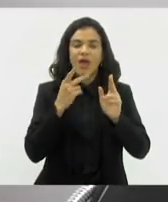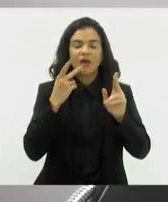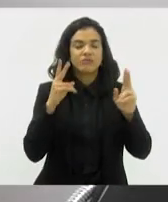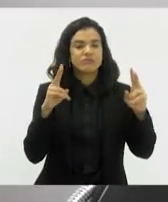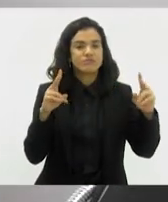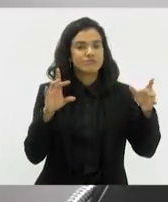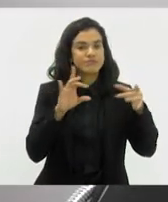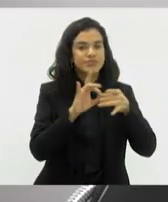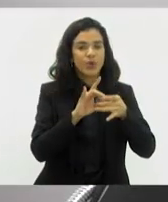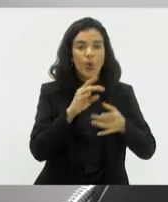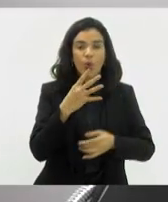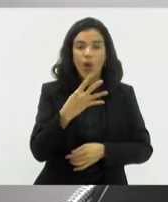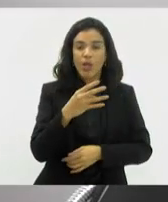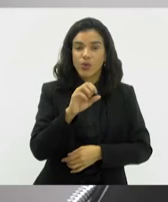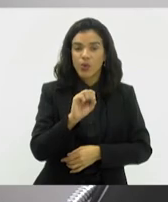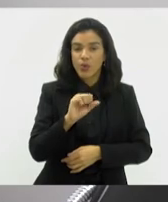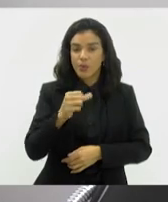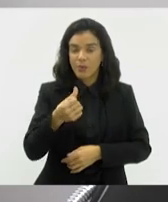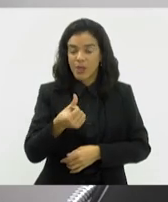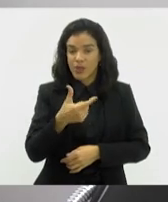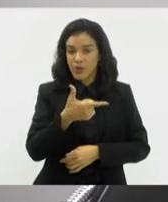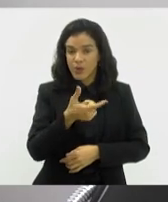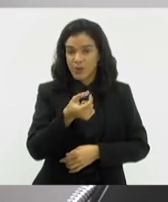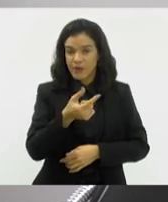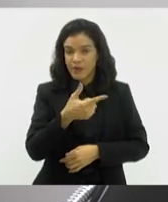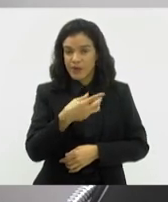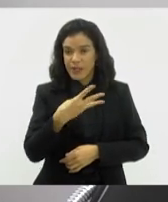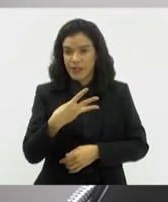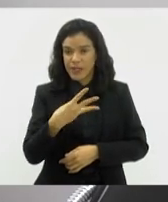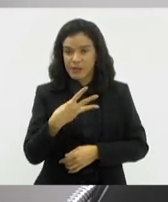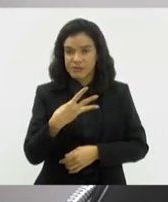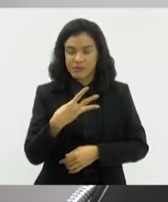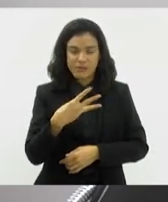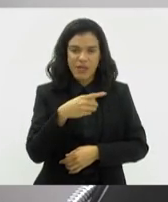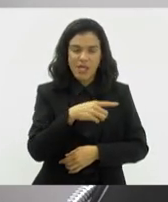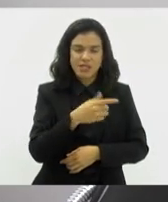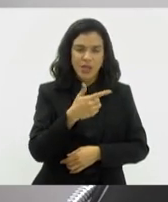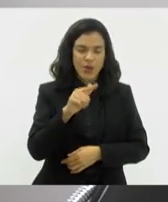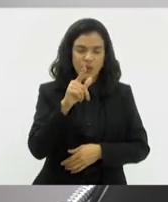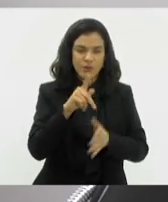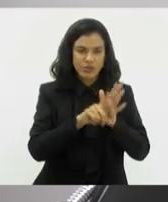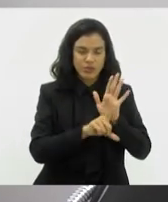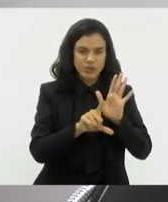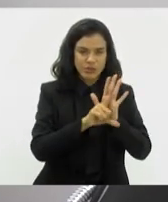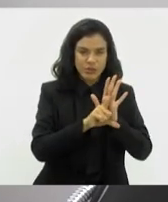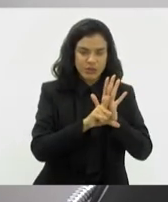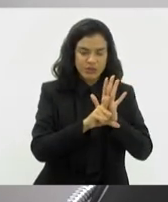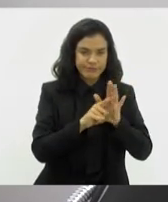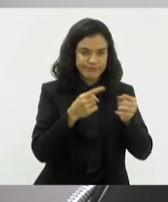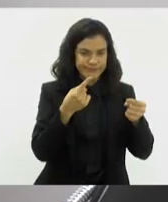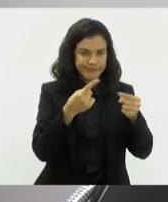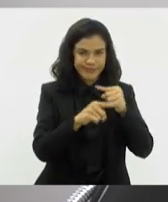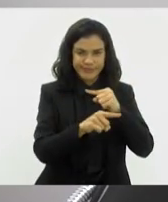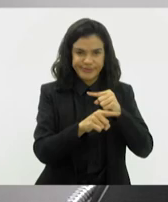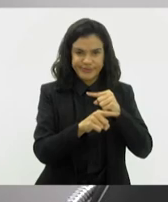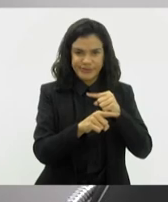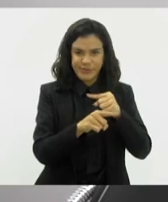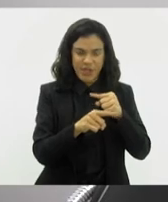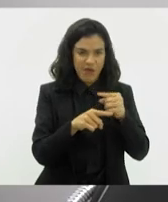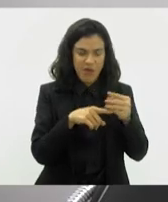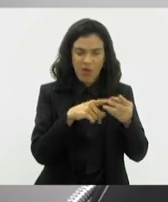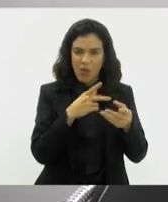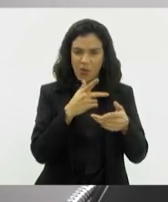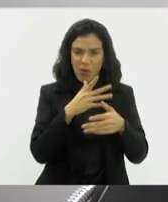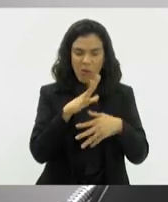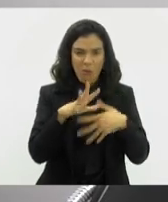ao PL 486 de 23. Esse é o 1626 de 23. Então, houve algum empastelamento.